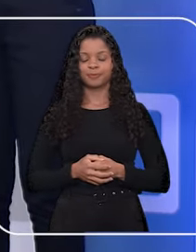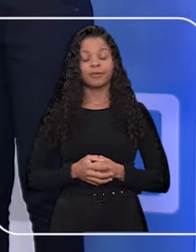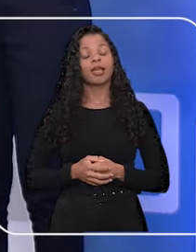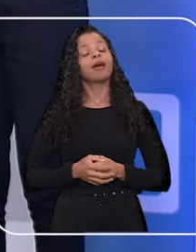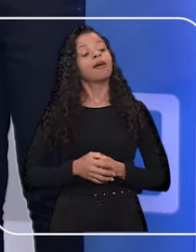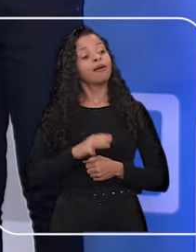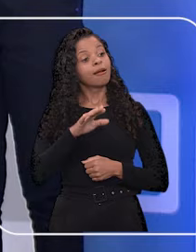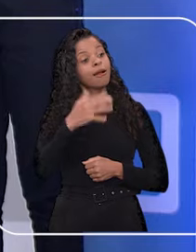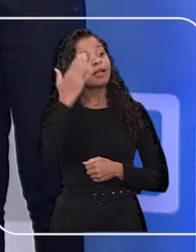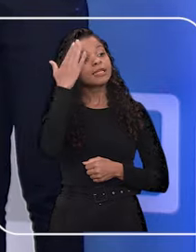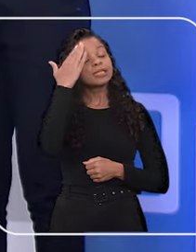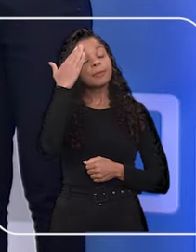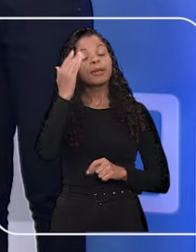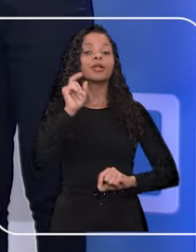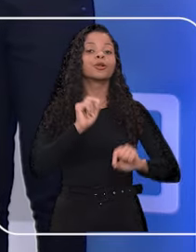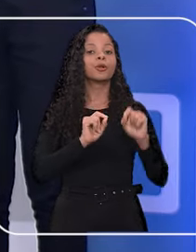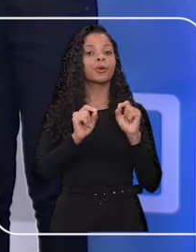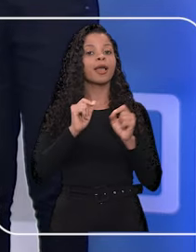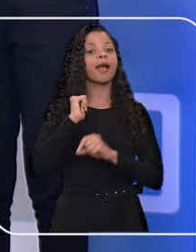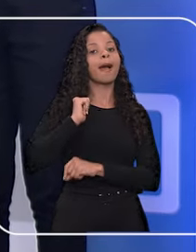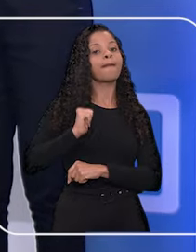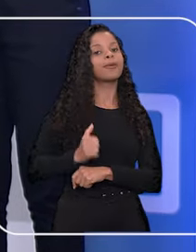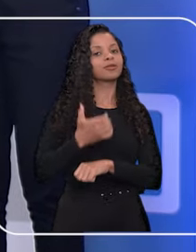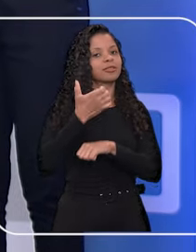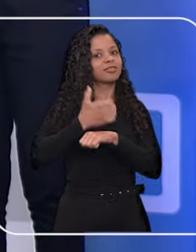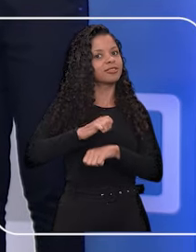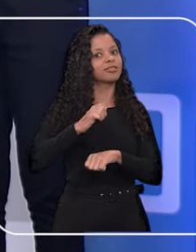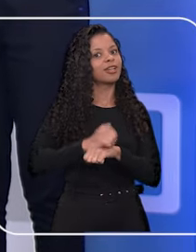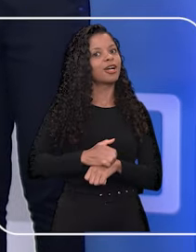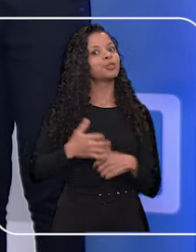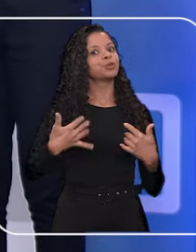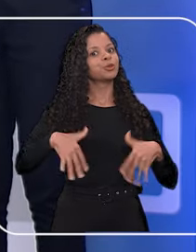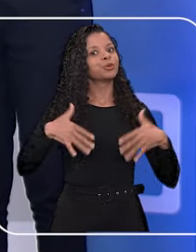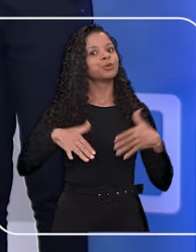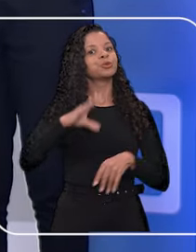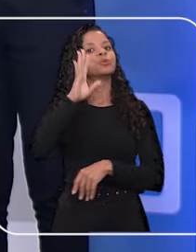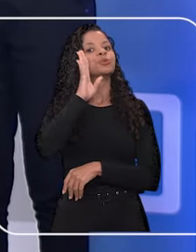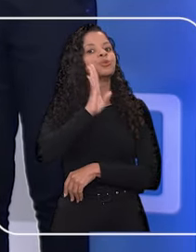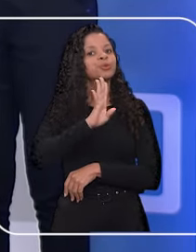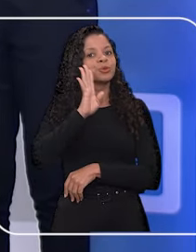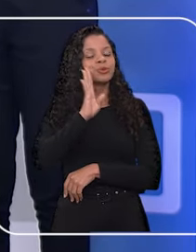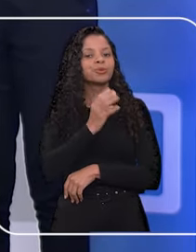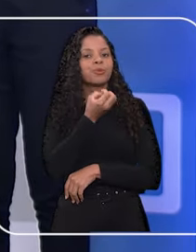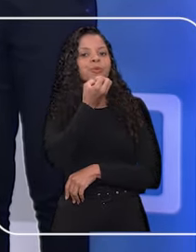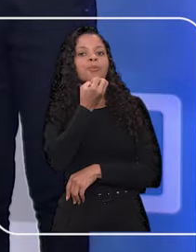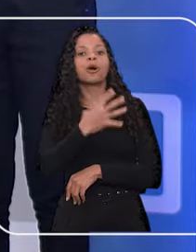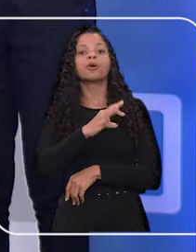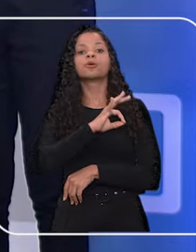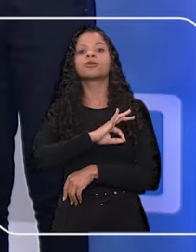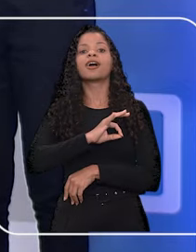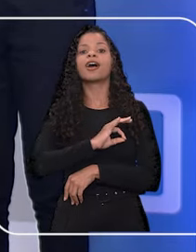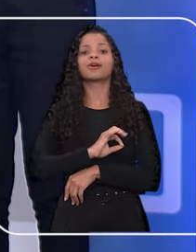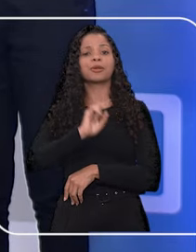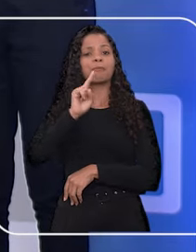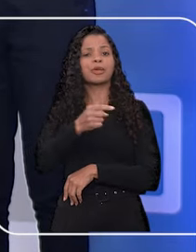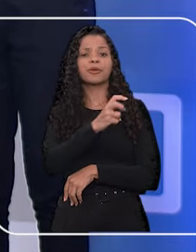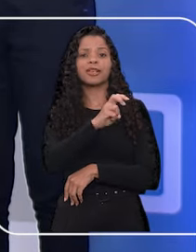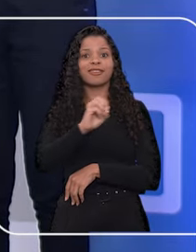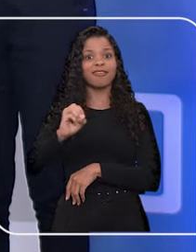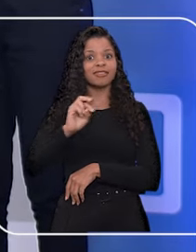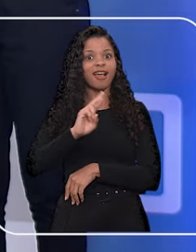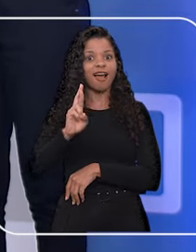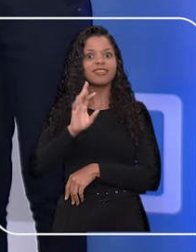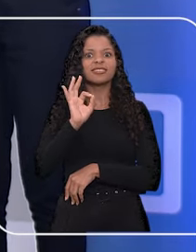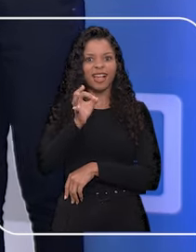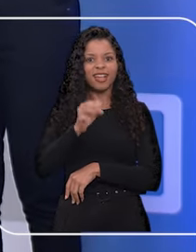eu fiquei sabendo que a bolsa de estágio é excelente e pode chegar até quase R 1.500 É isso